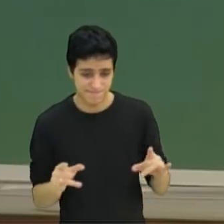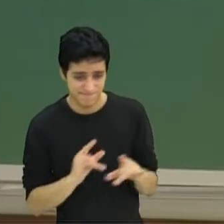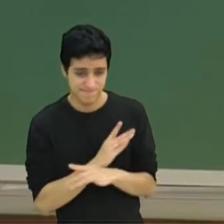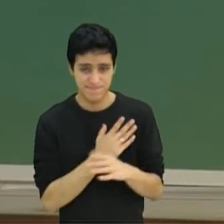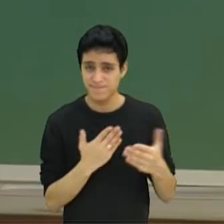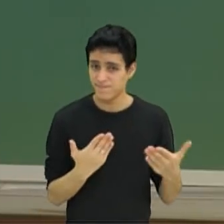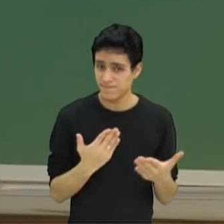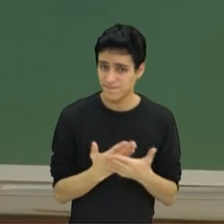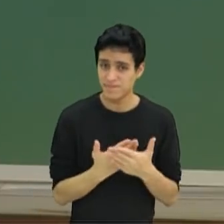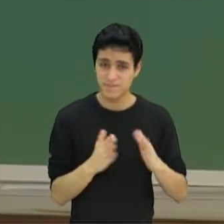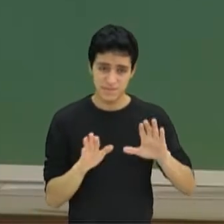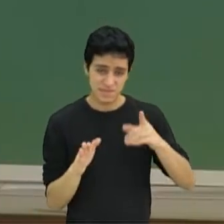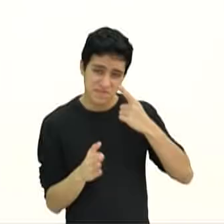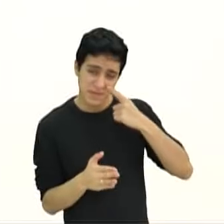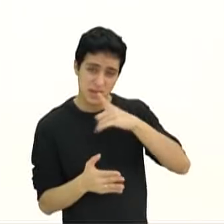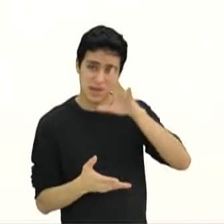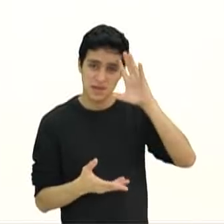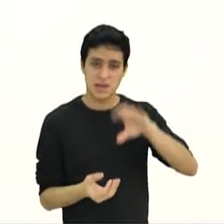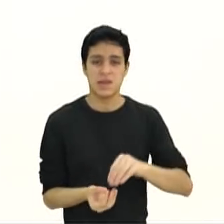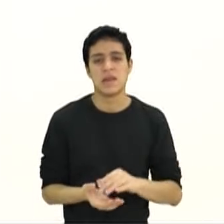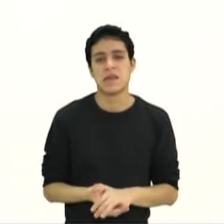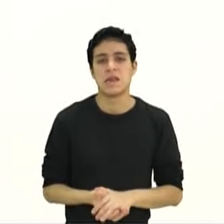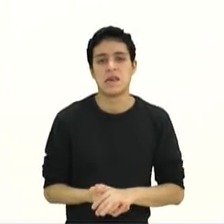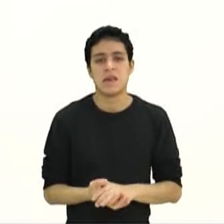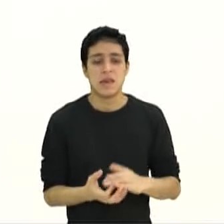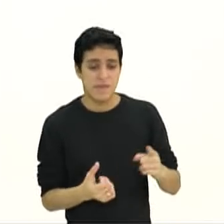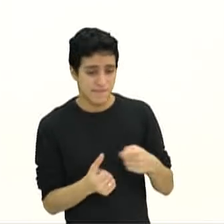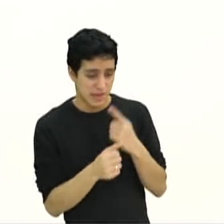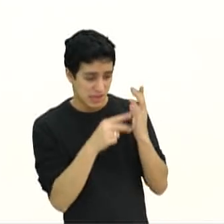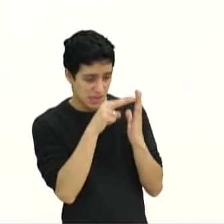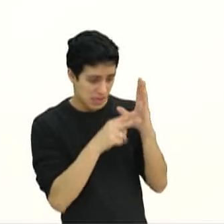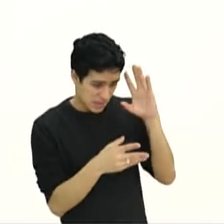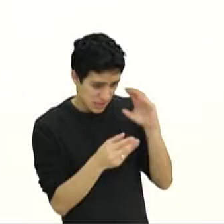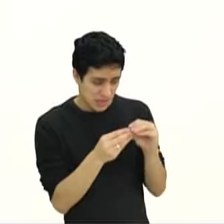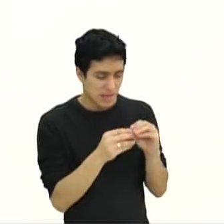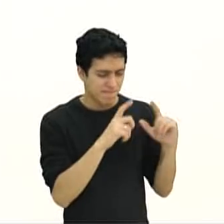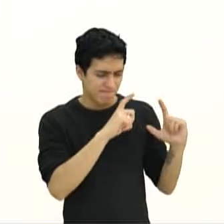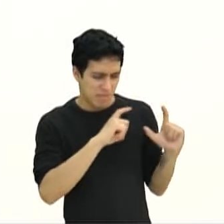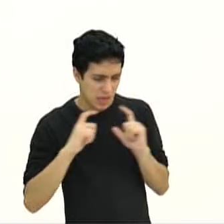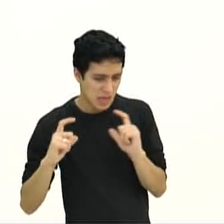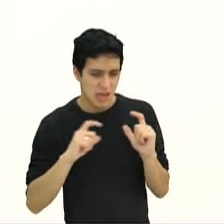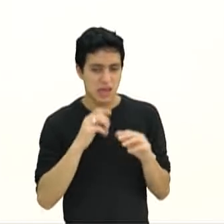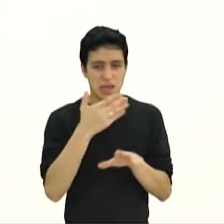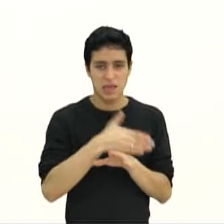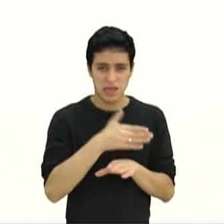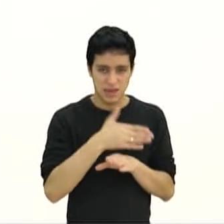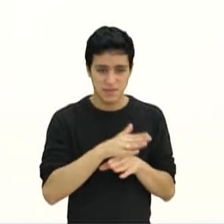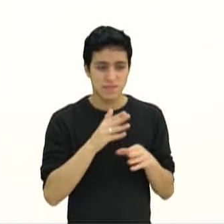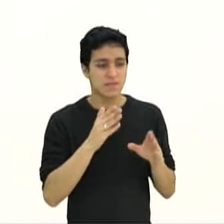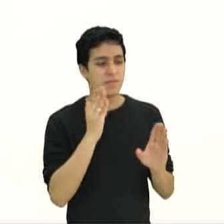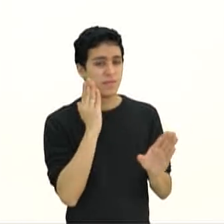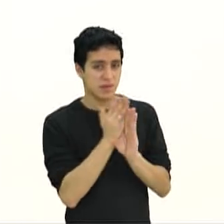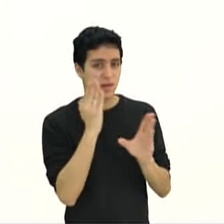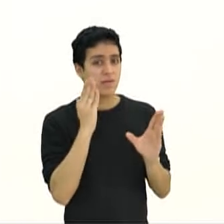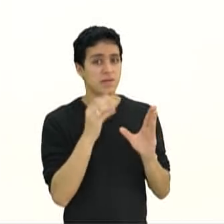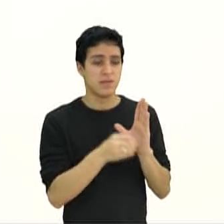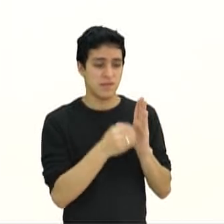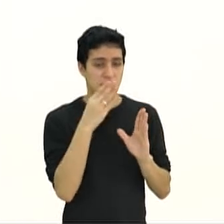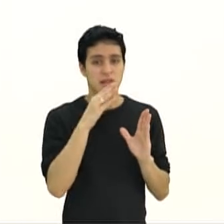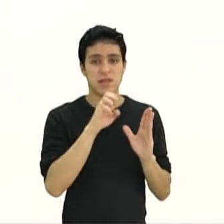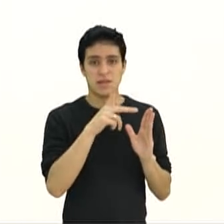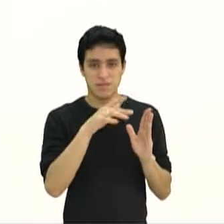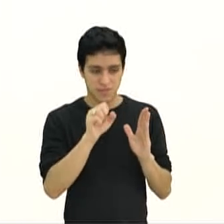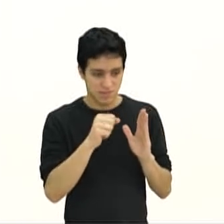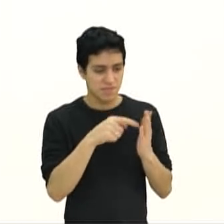da nossa aula, mas antes acompanhe o resumo. Realizamos a leitura e compreensão de fragmento do ensaio através de muitos espelhos,